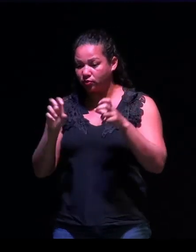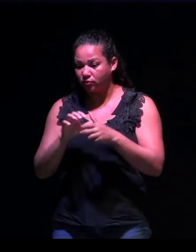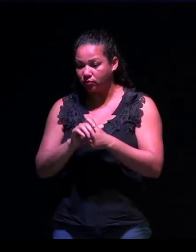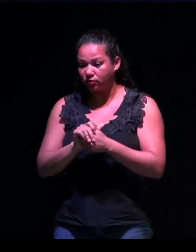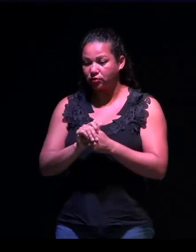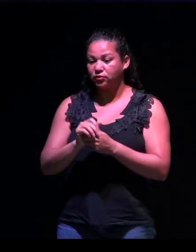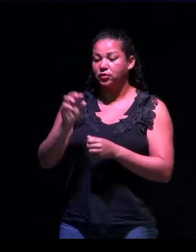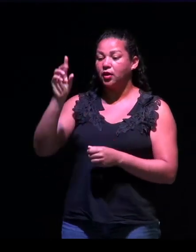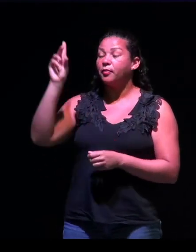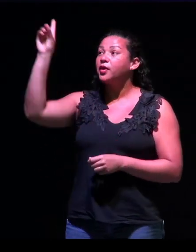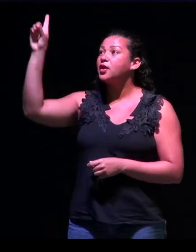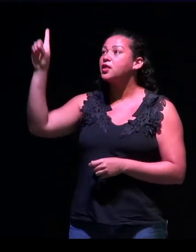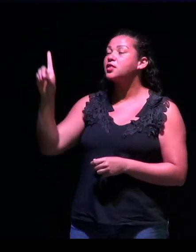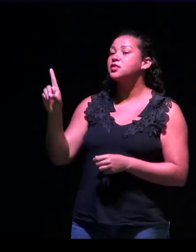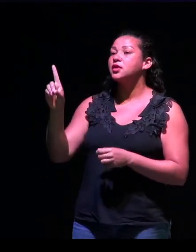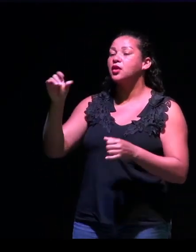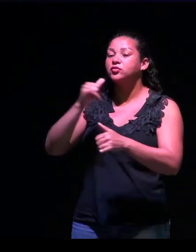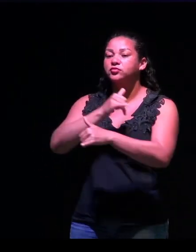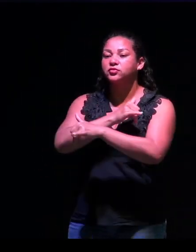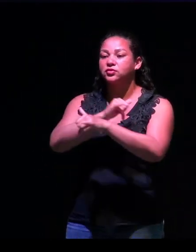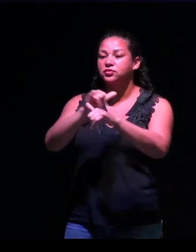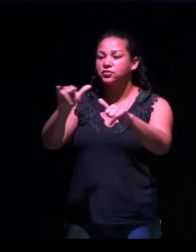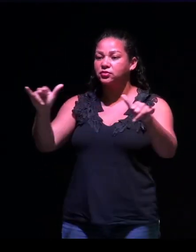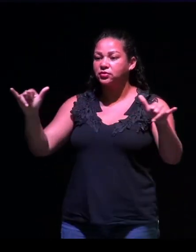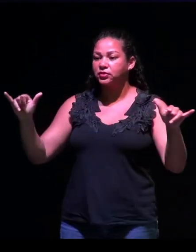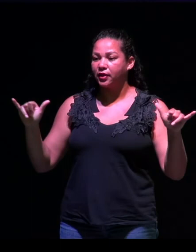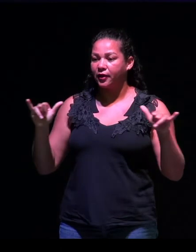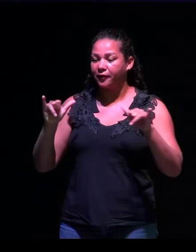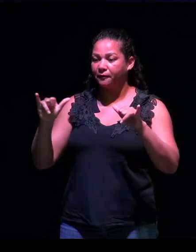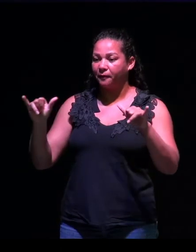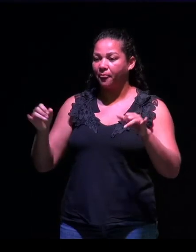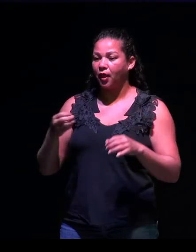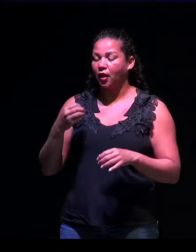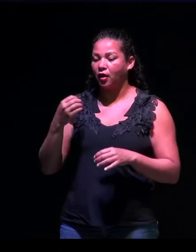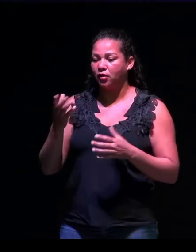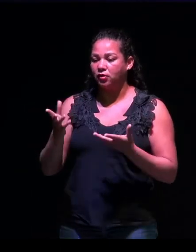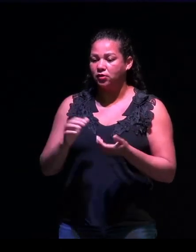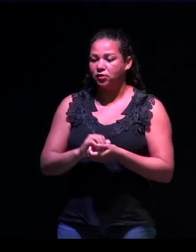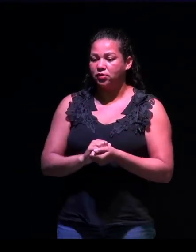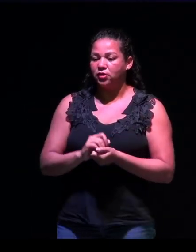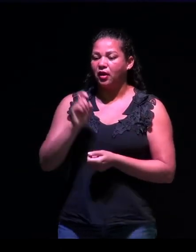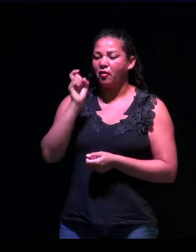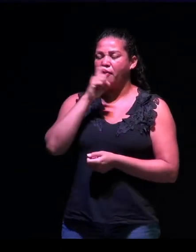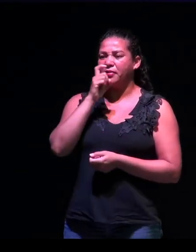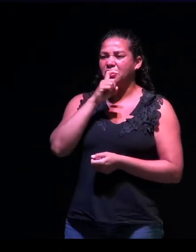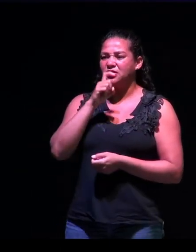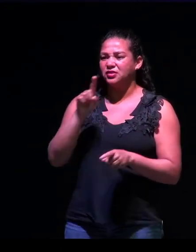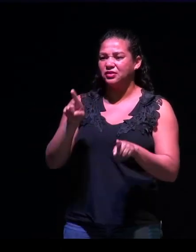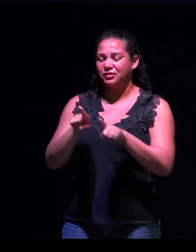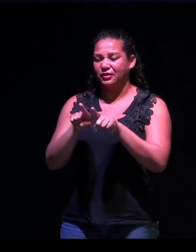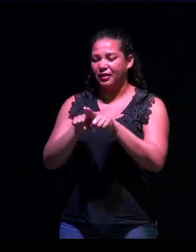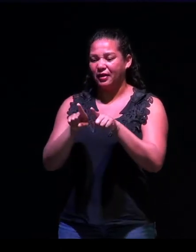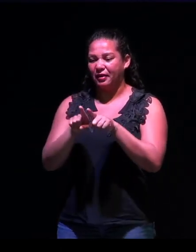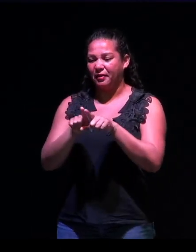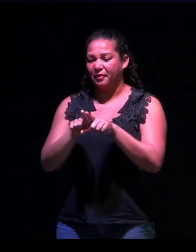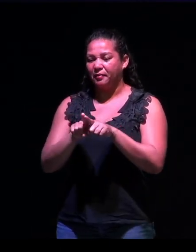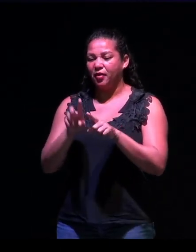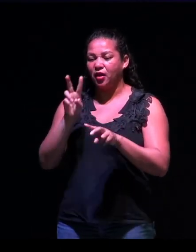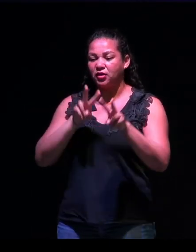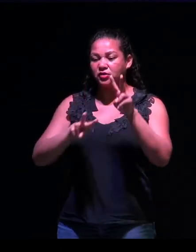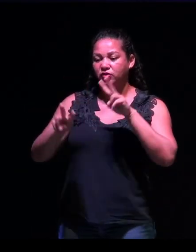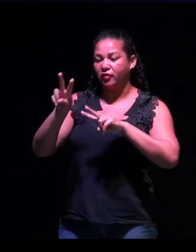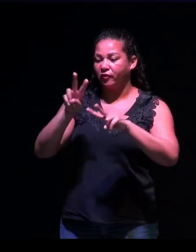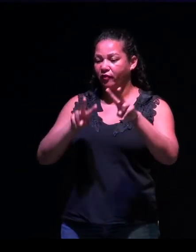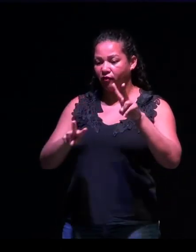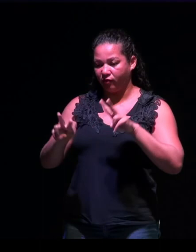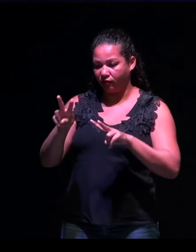envia a operação do erro, para darem crédito à mentira, a fim de serem condenados todos os que não